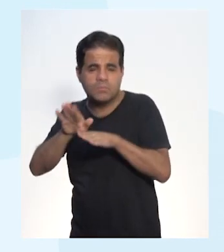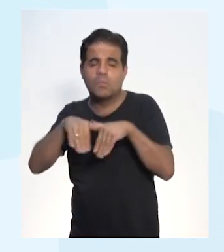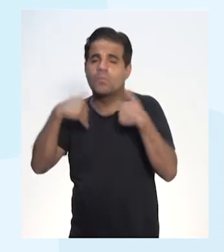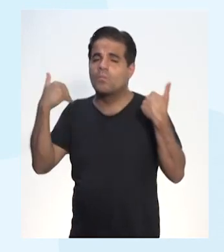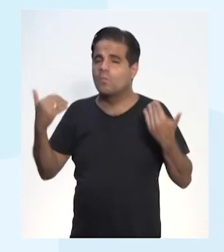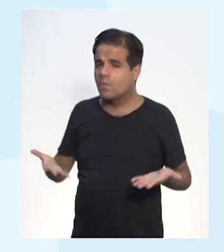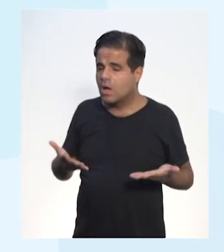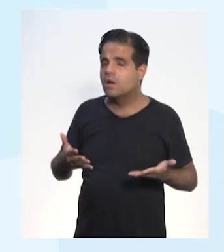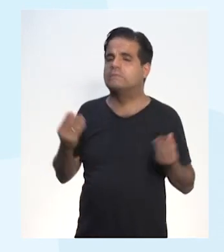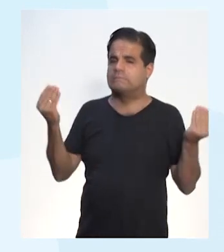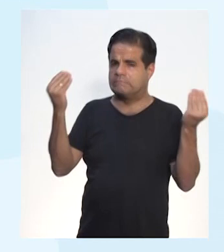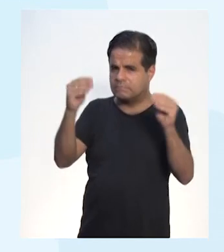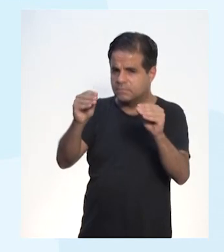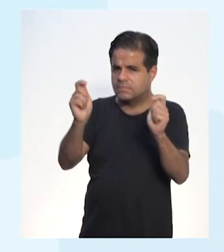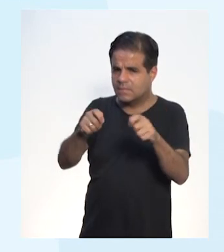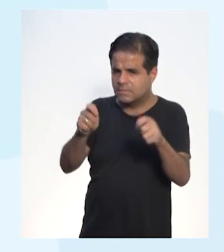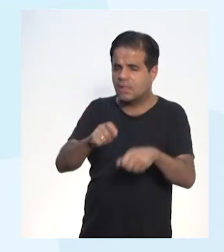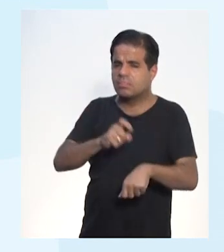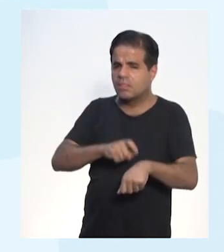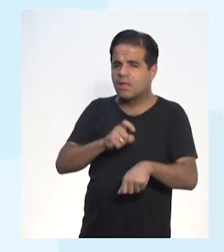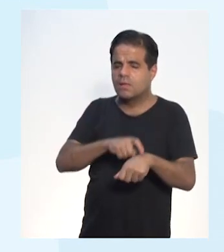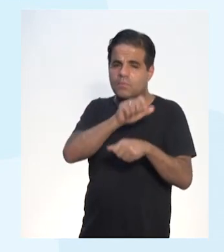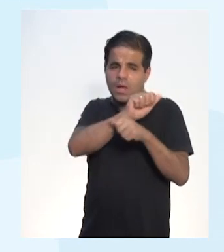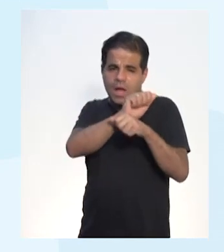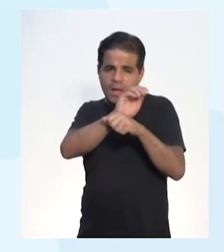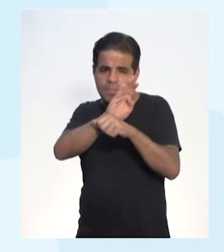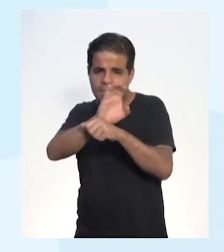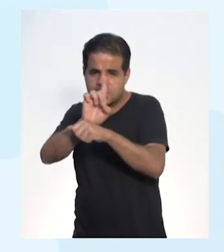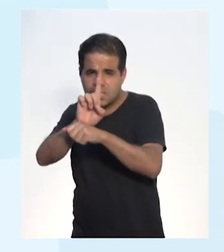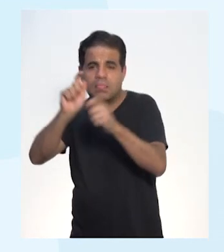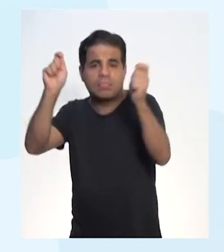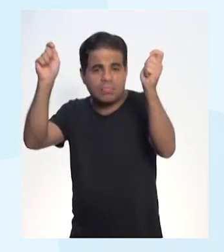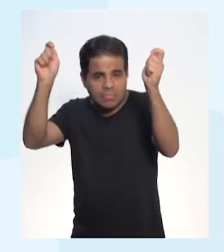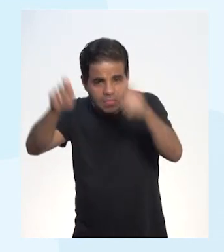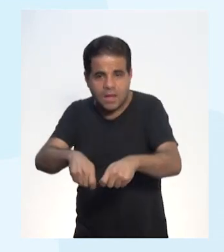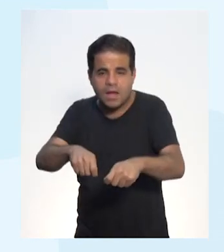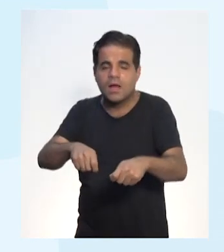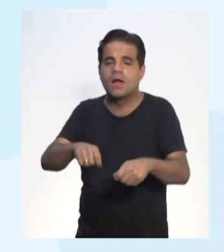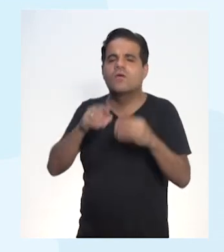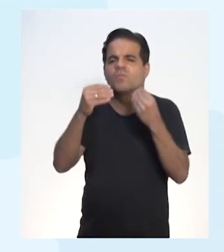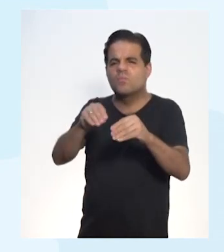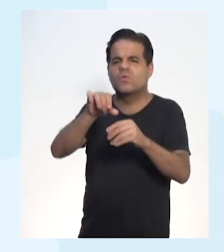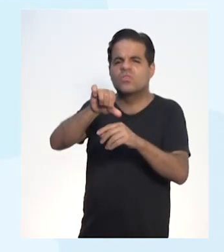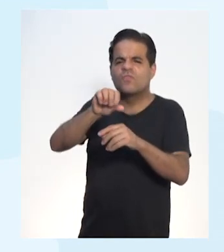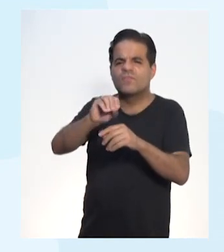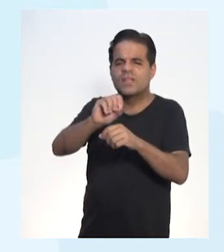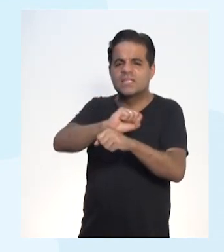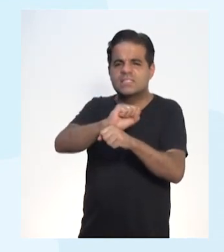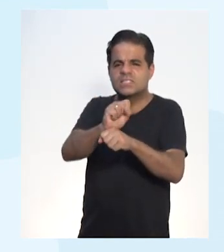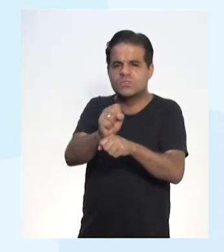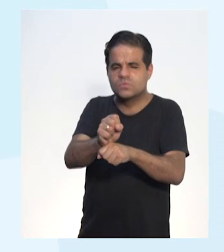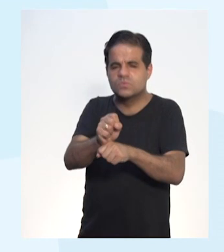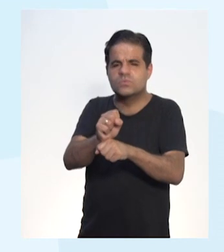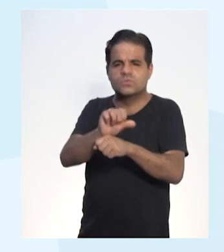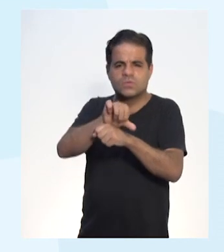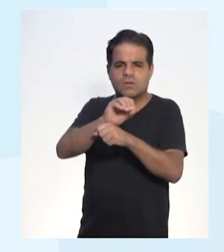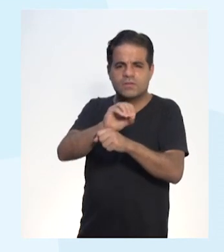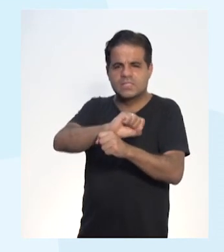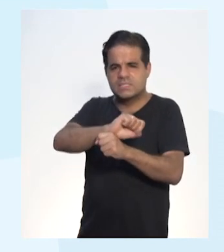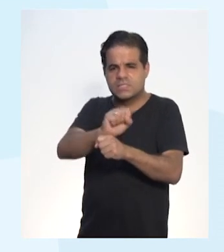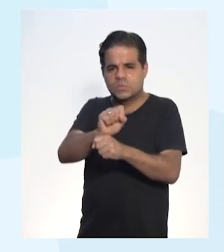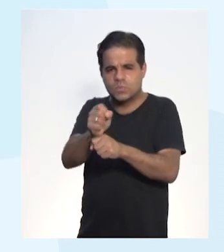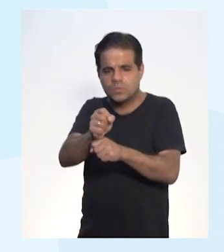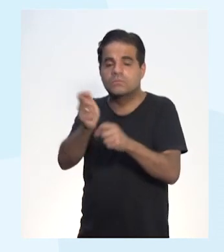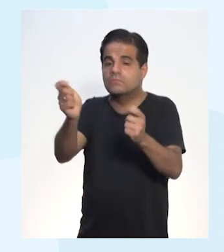para eles colocarem, se é só A, B ou C, né, Giba? Um minutinho aí, tá, então, não, então vamos por 90 segundos aqui, para ninguém ter 90 queixa. Segundos é melhor, né?